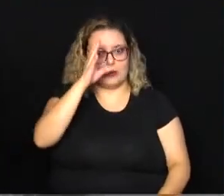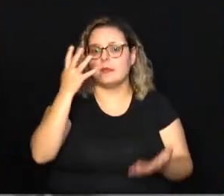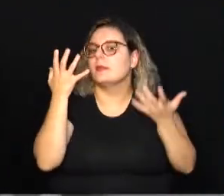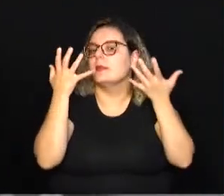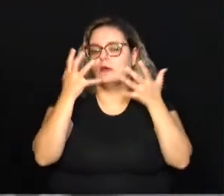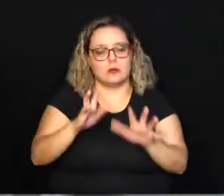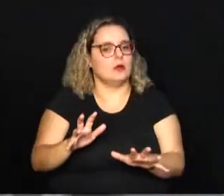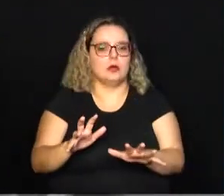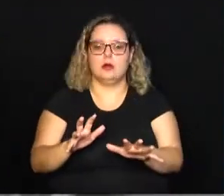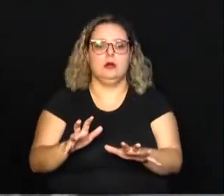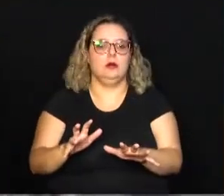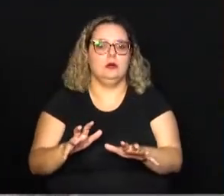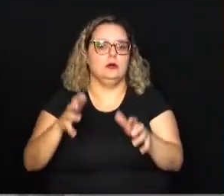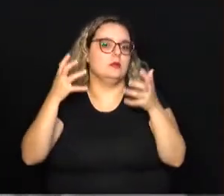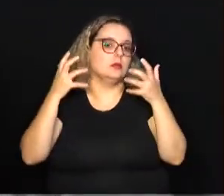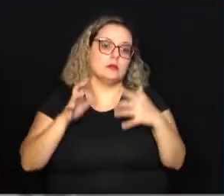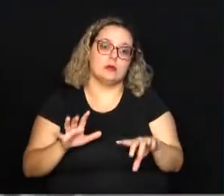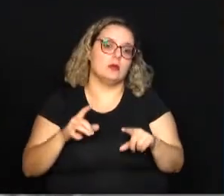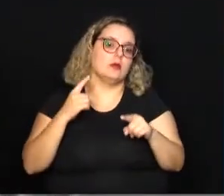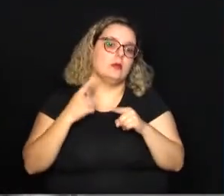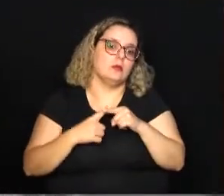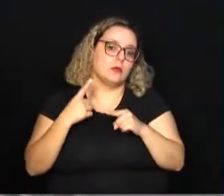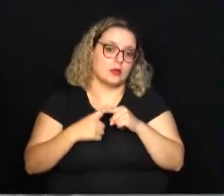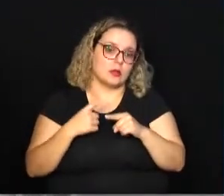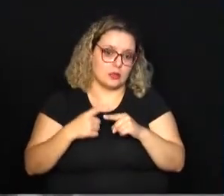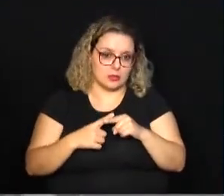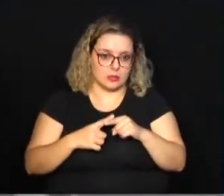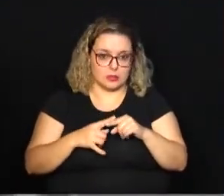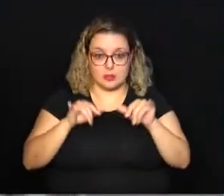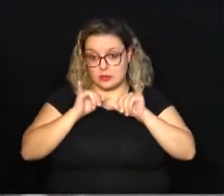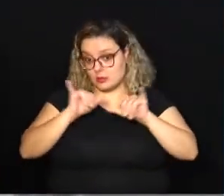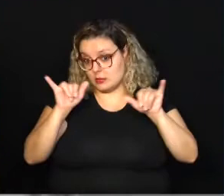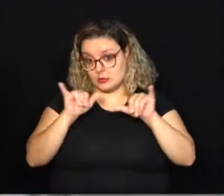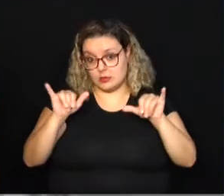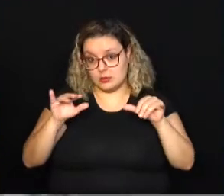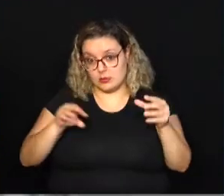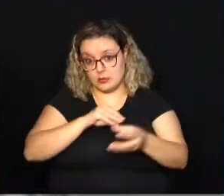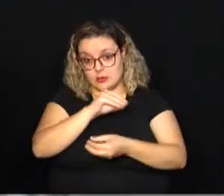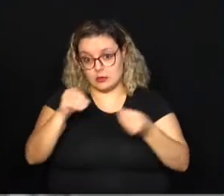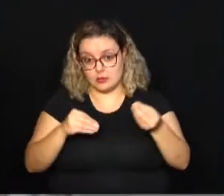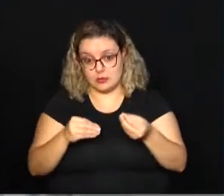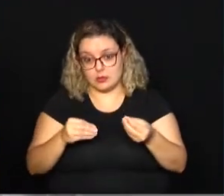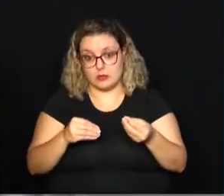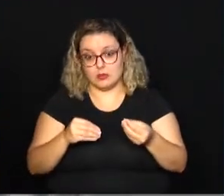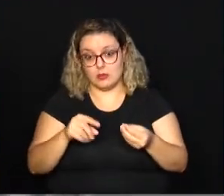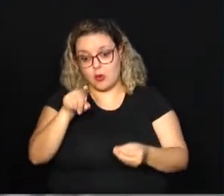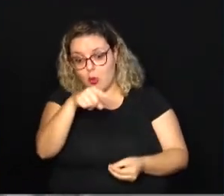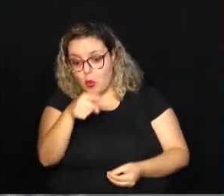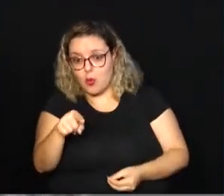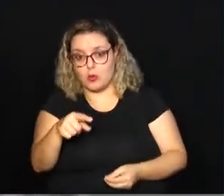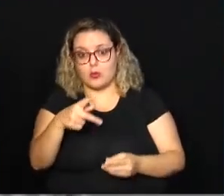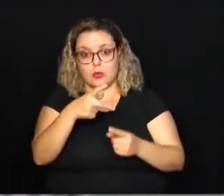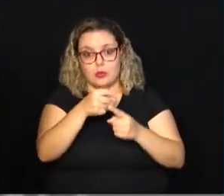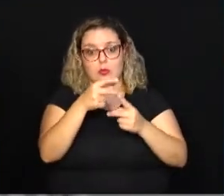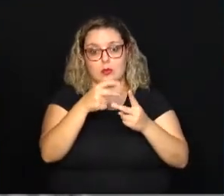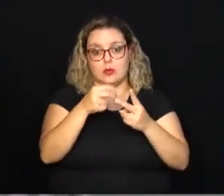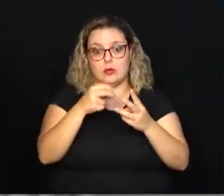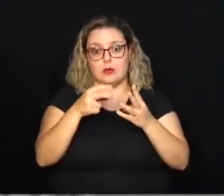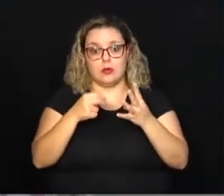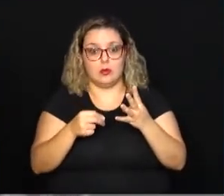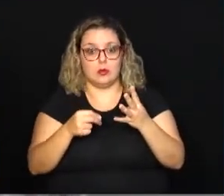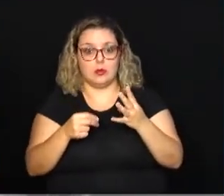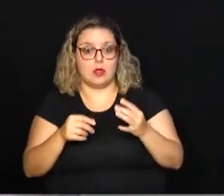quer, porque ele é o garoto propaganda do movimento antivacina, gente. O nosso presidente é o garoto